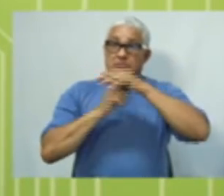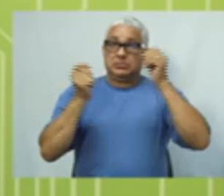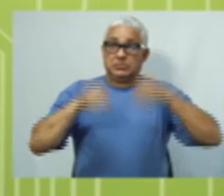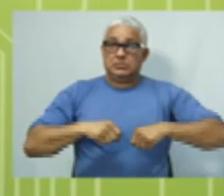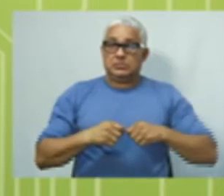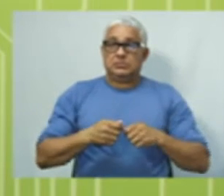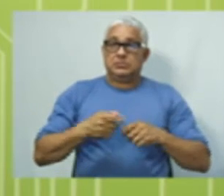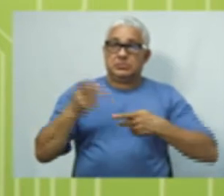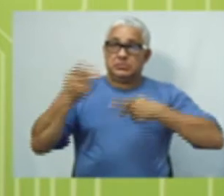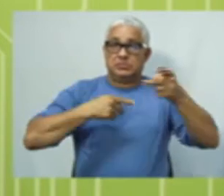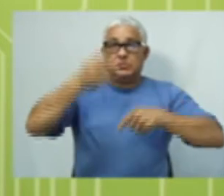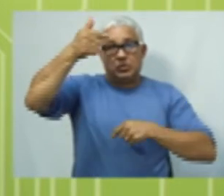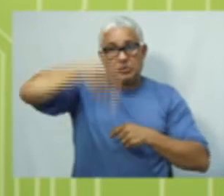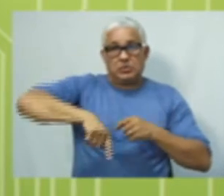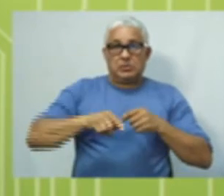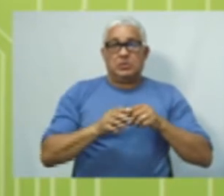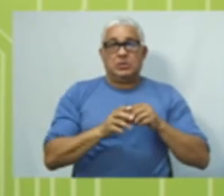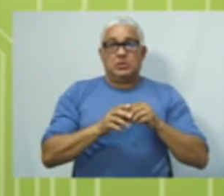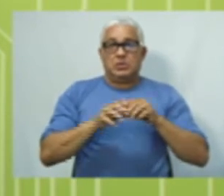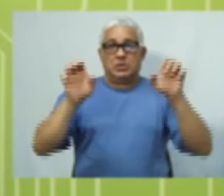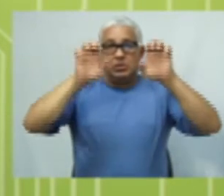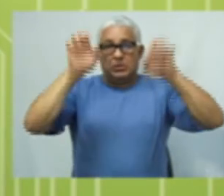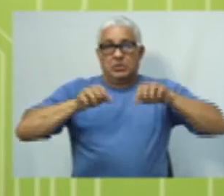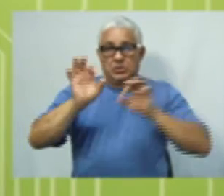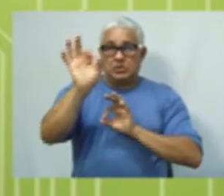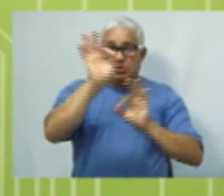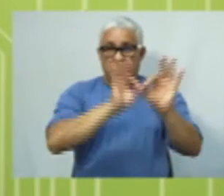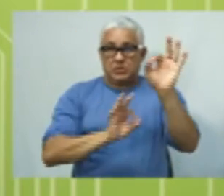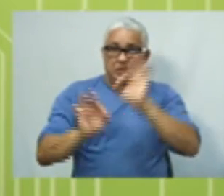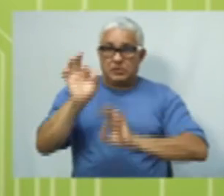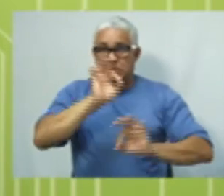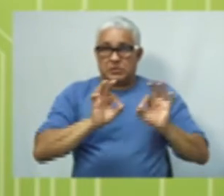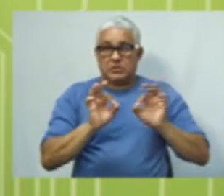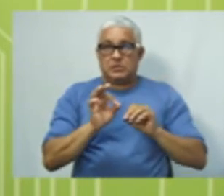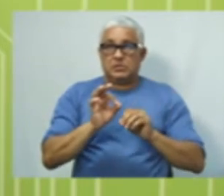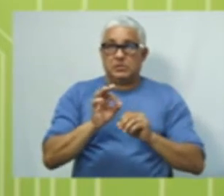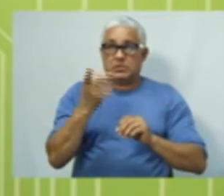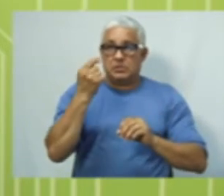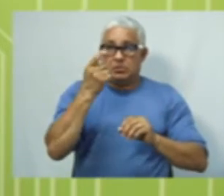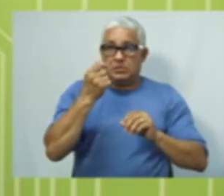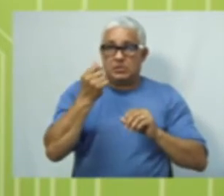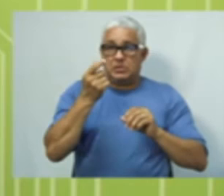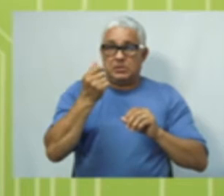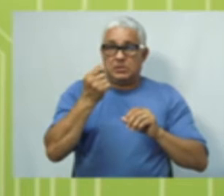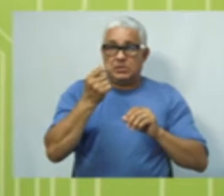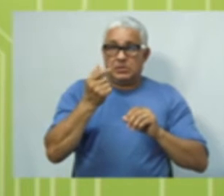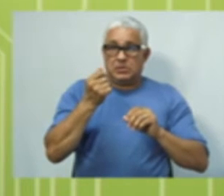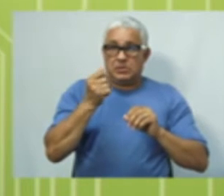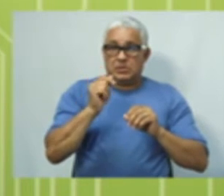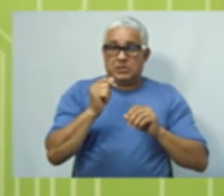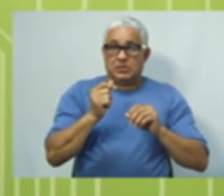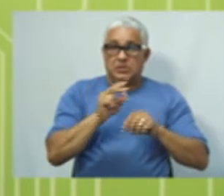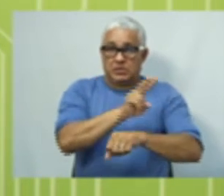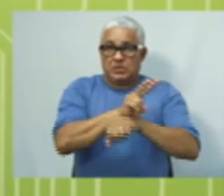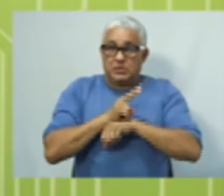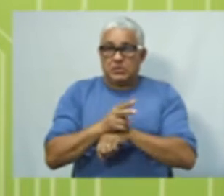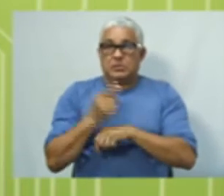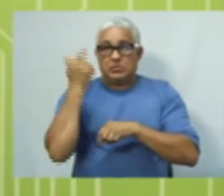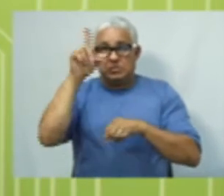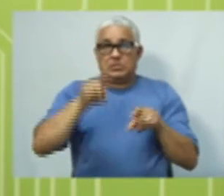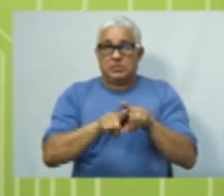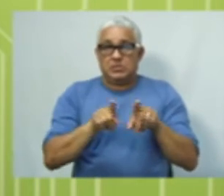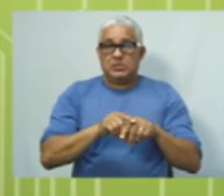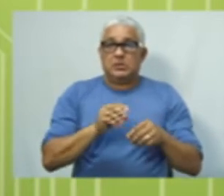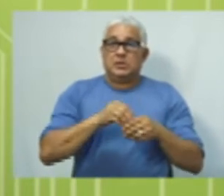replanejar, de se reestruturar para que ela não possa buscar esse financiamento fora. né? Então tem que ser analisado, mas partindo